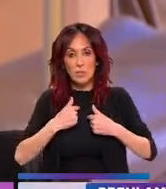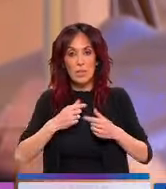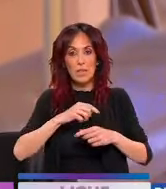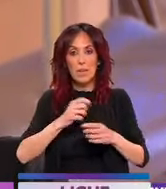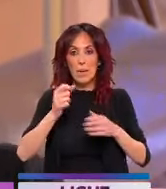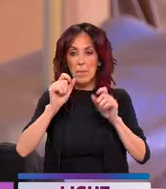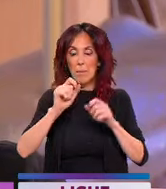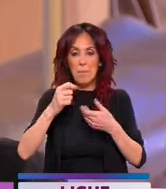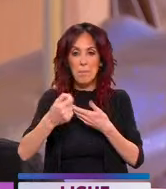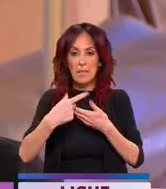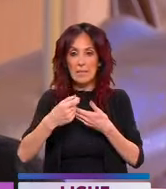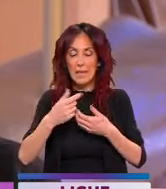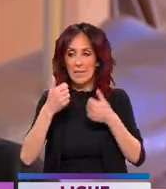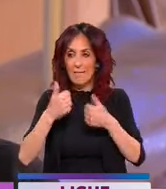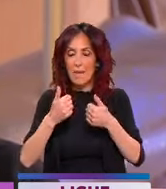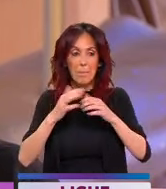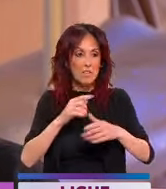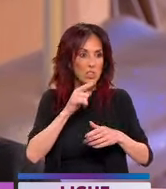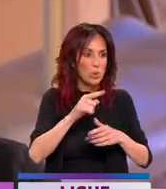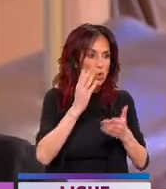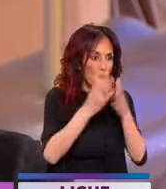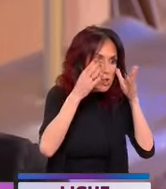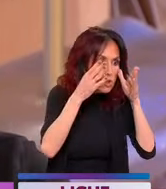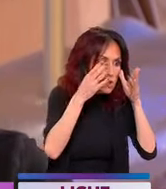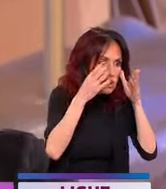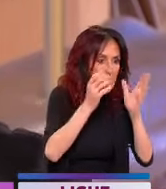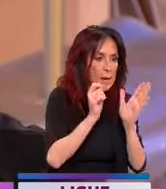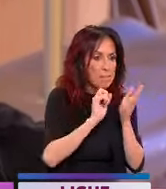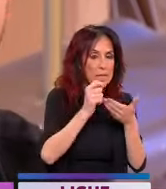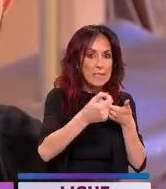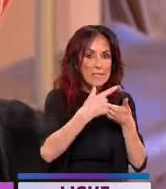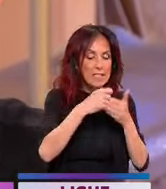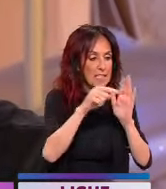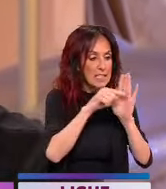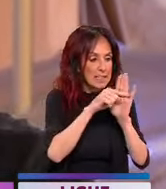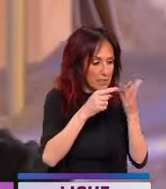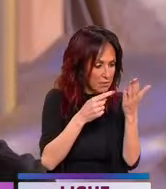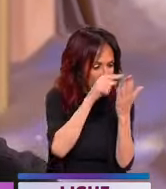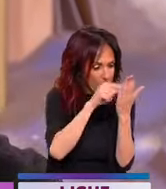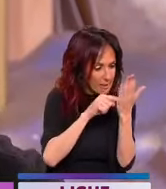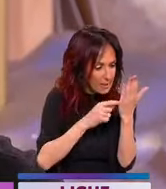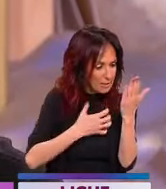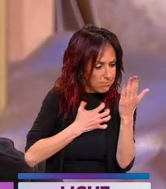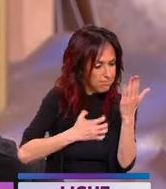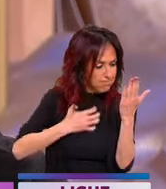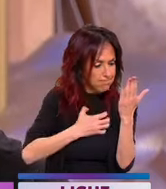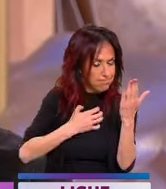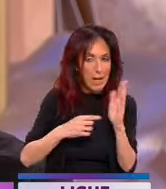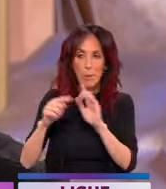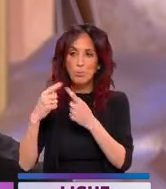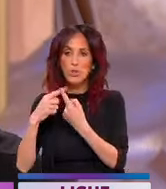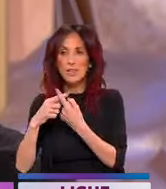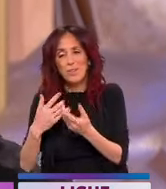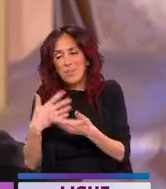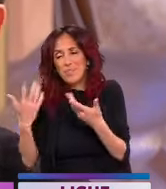e no me inst e eu vou às negativas e mas mas e depois isto aqui também é uma coisa muito estranha que também foi a minha vida toda